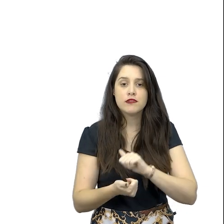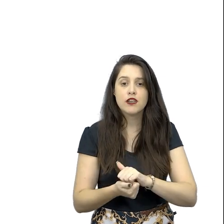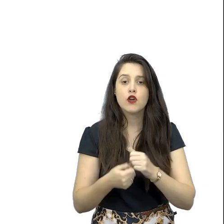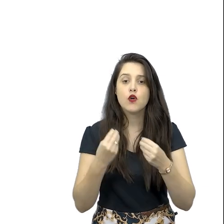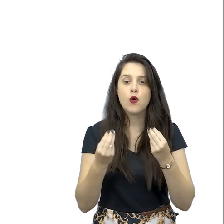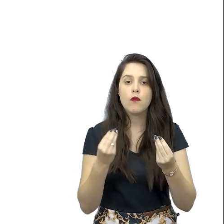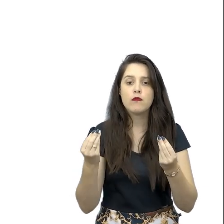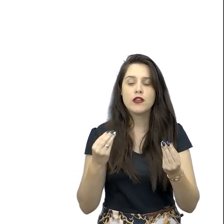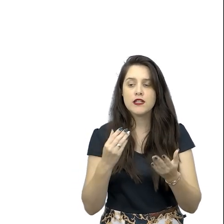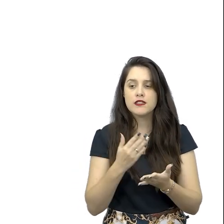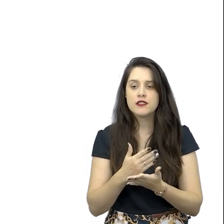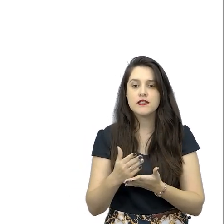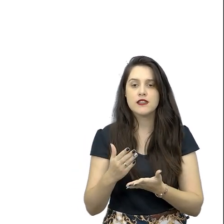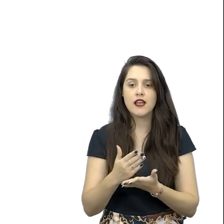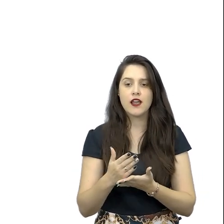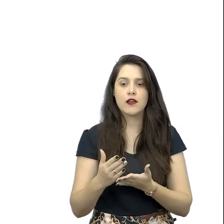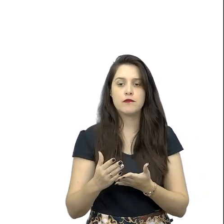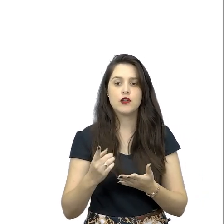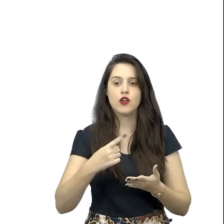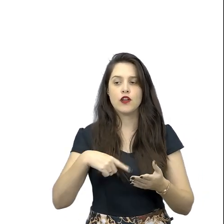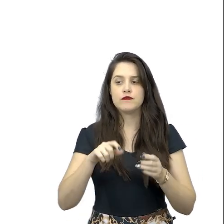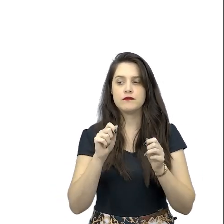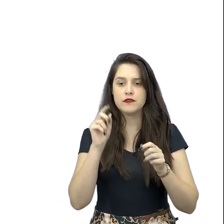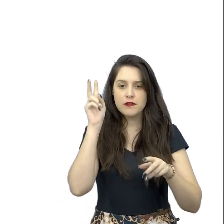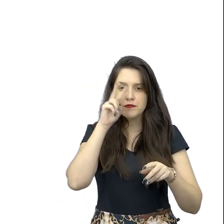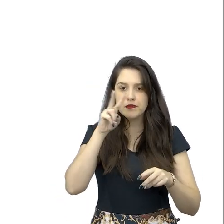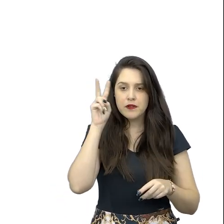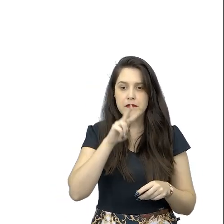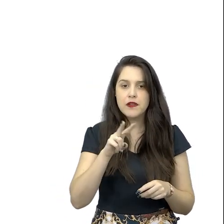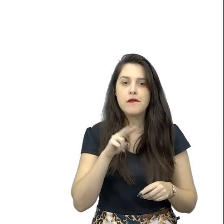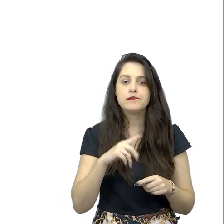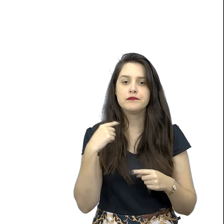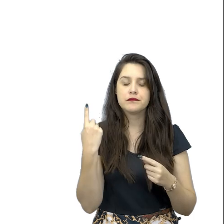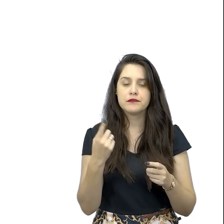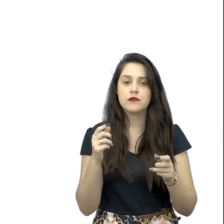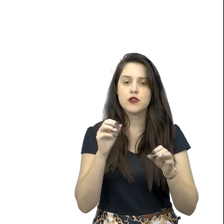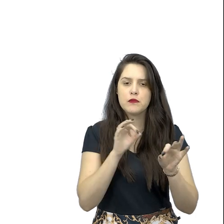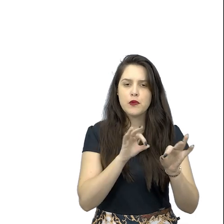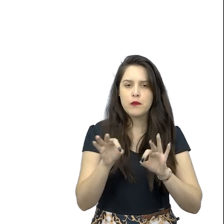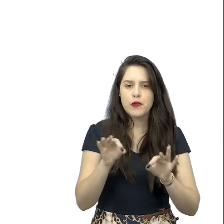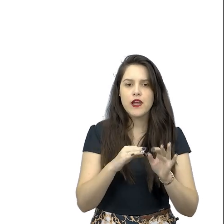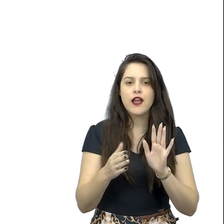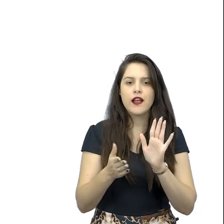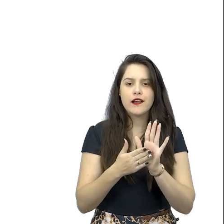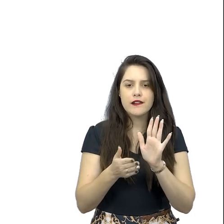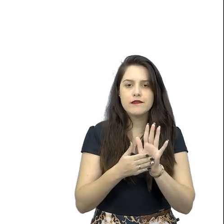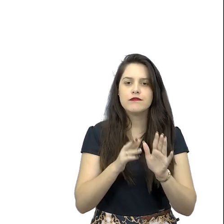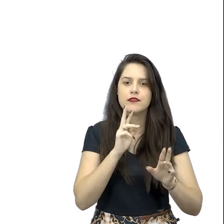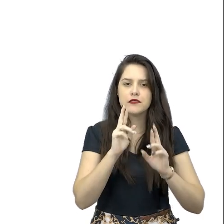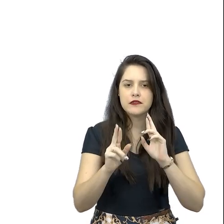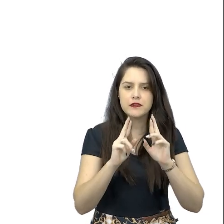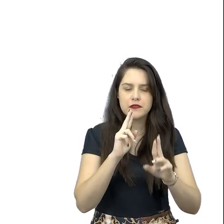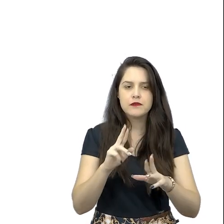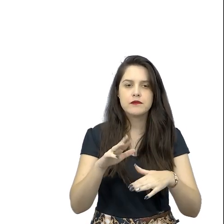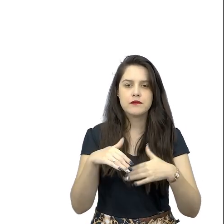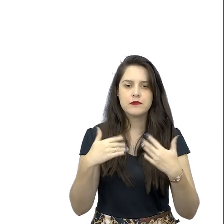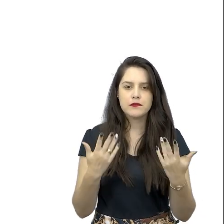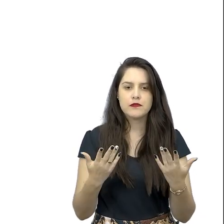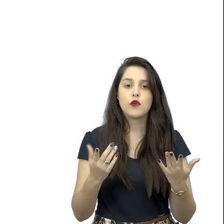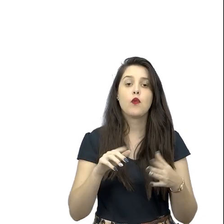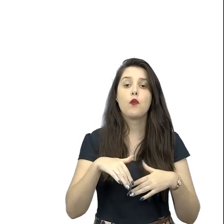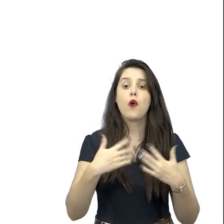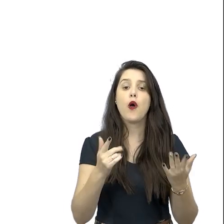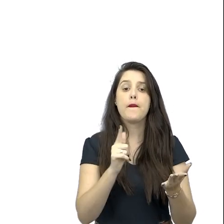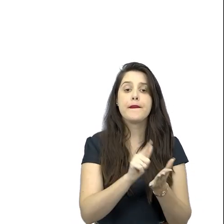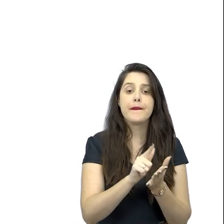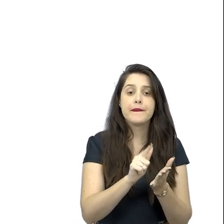iniciais que nós nos fizemos, né? Naquelas que nós nos propomos a responder de alguma maneira, né? Qual o papel